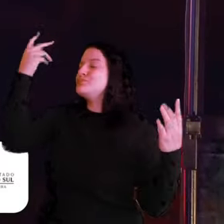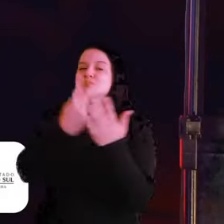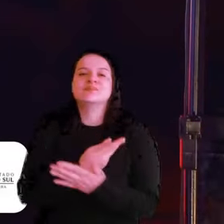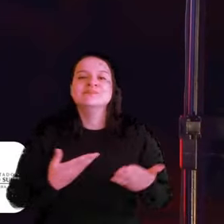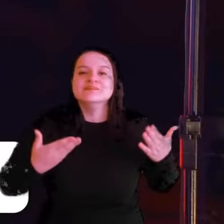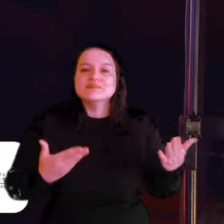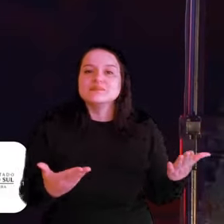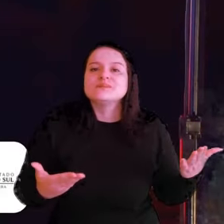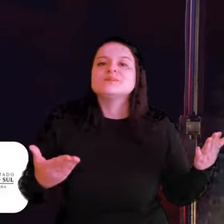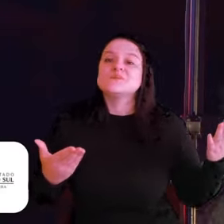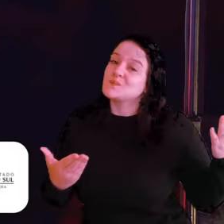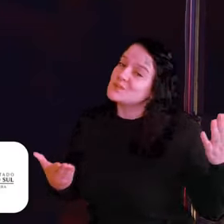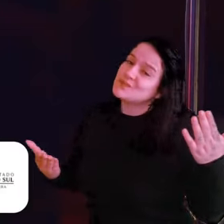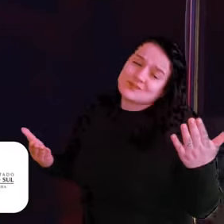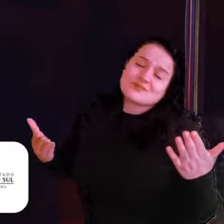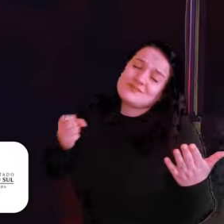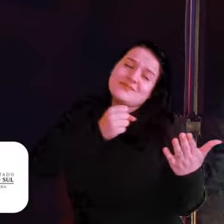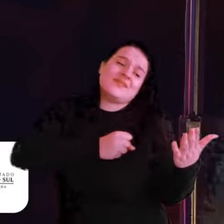erro meu.